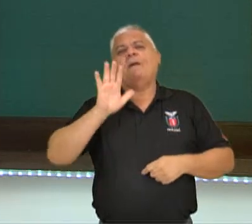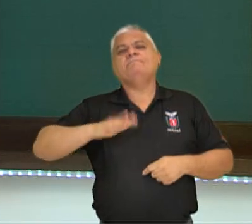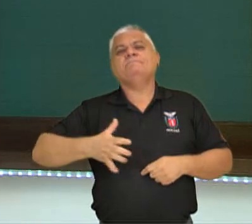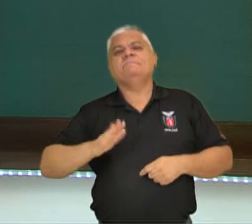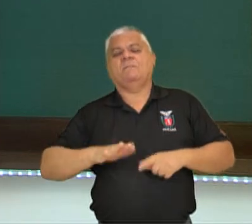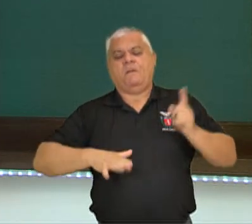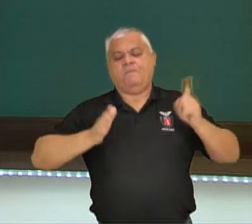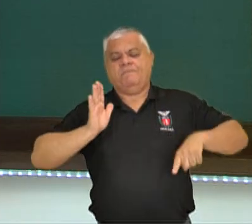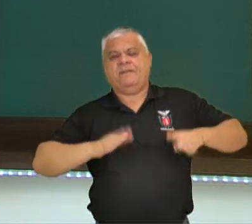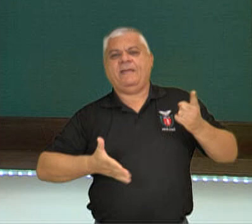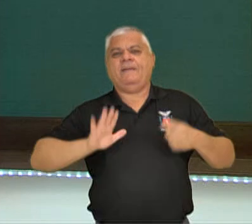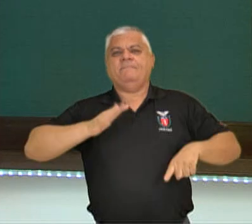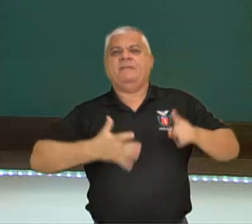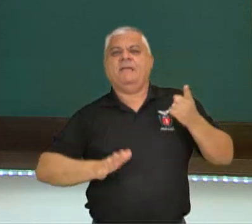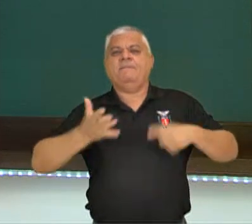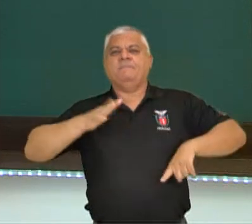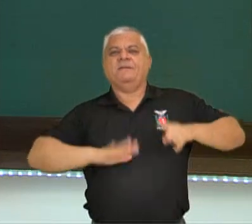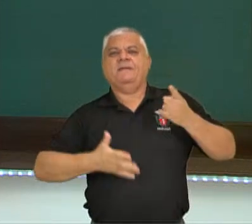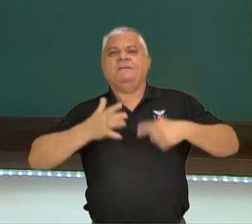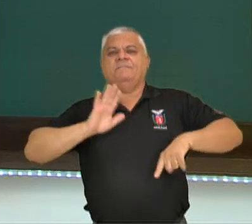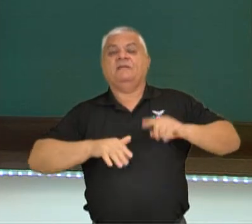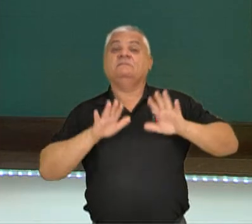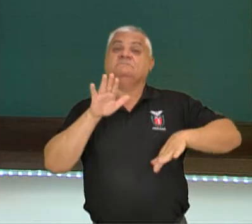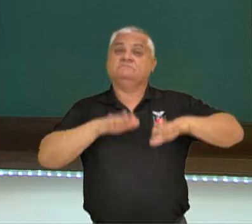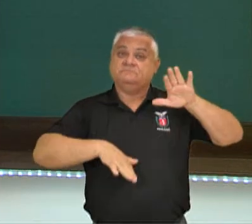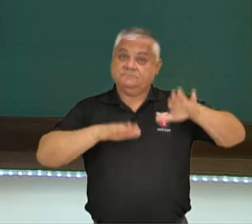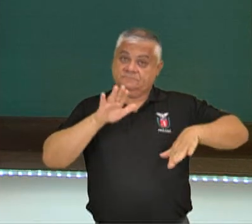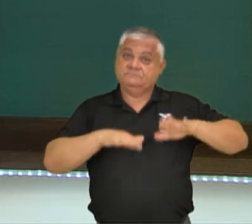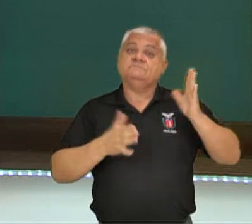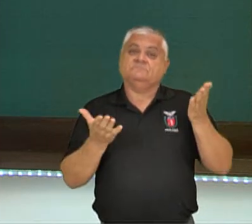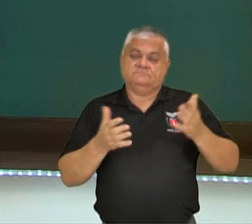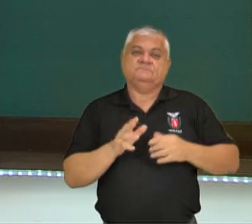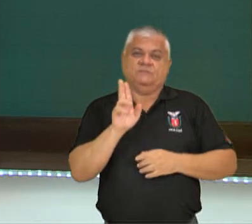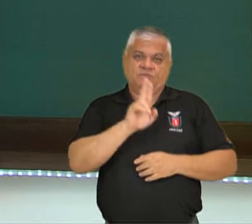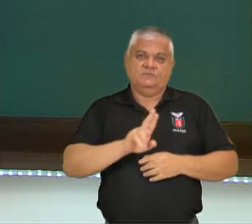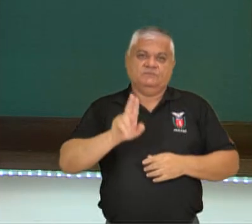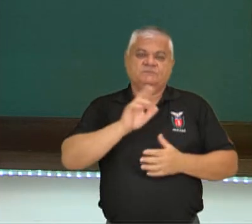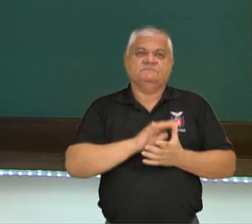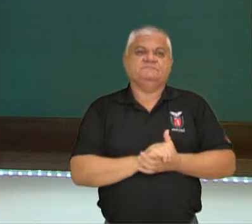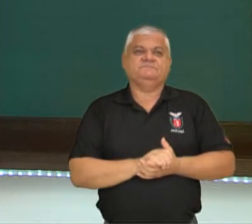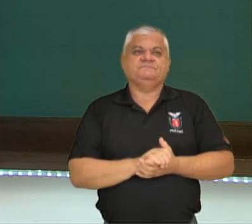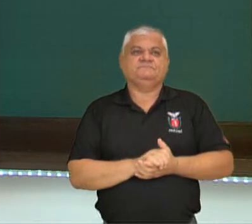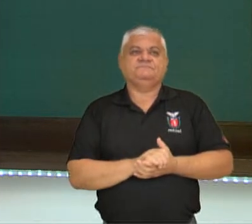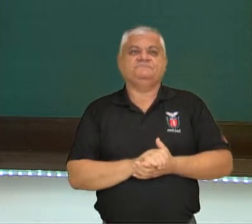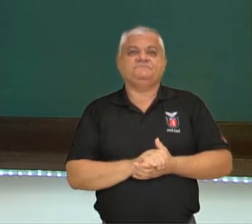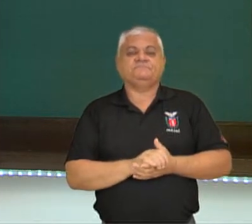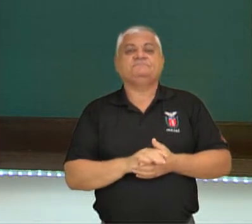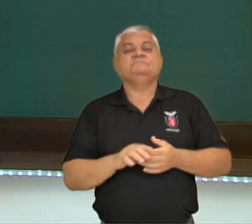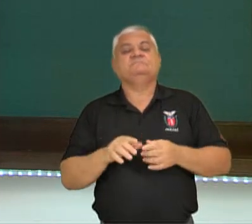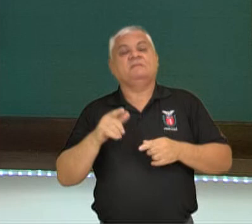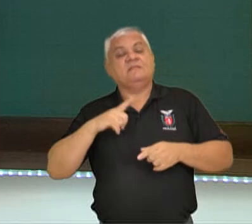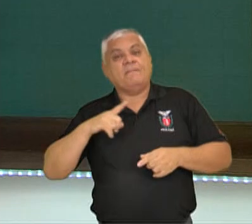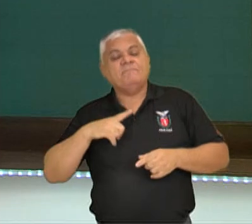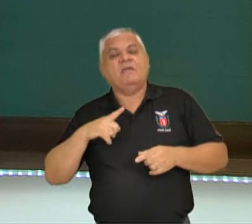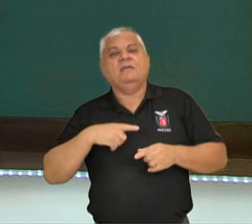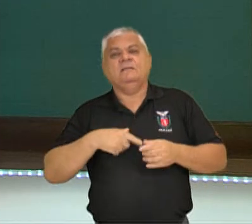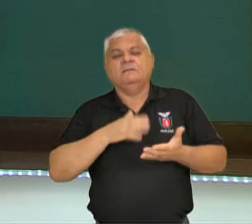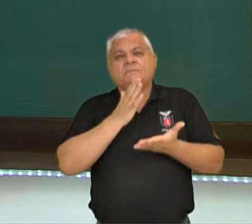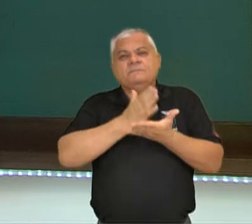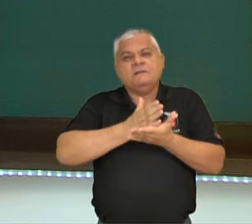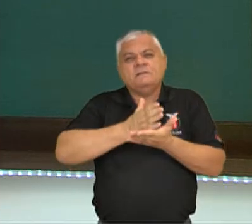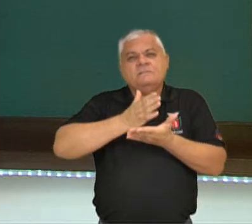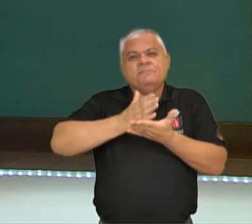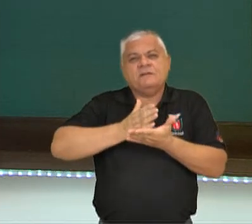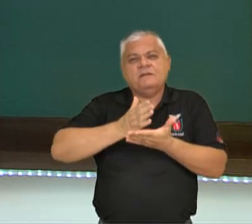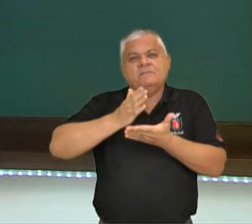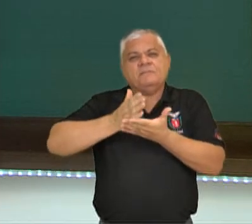uma baqueta, tá? Depende do uso aí, tá bom? Depende do ritmo e do